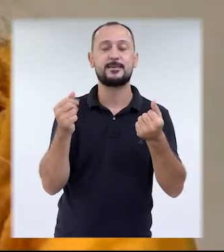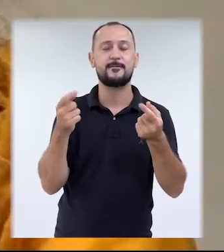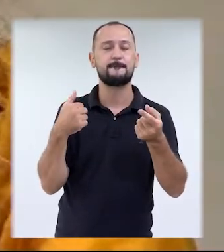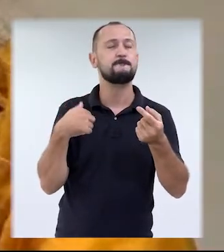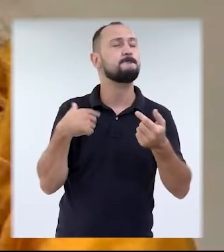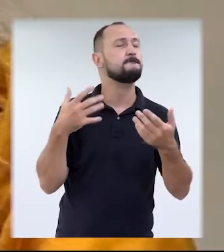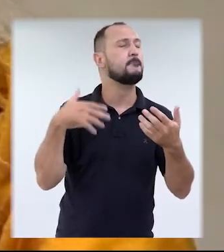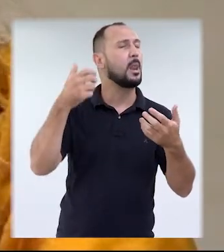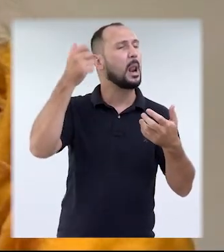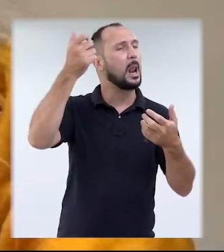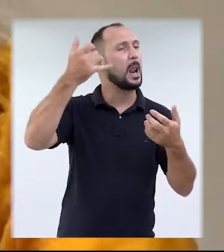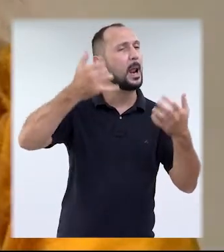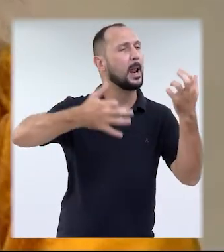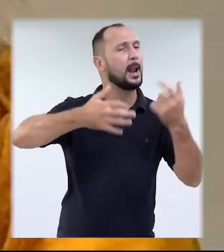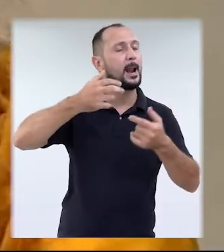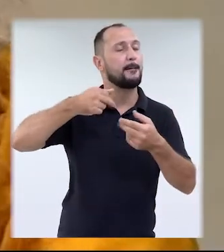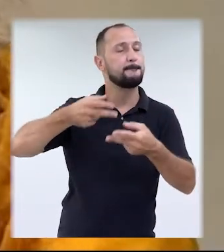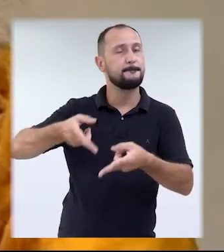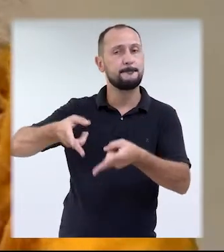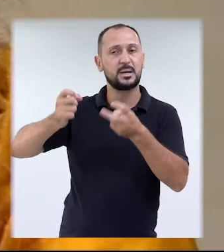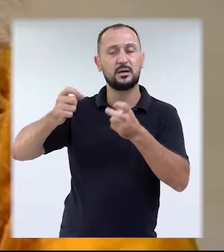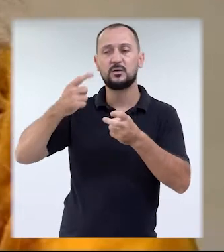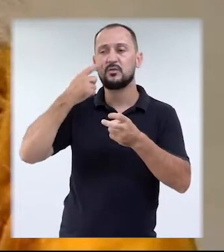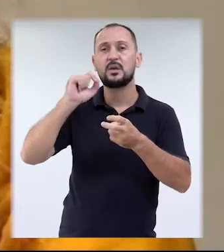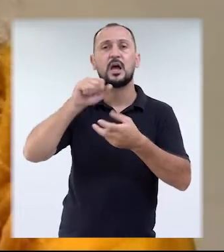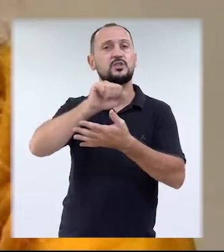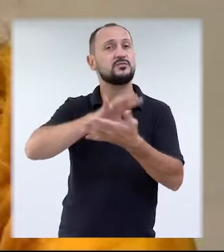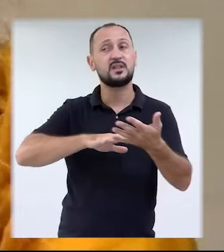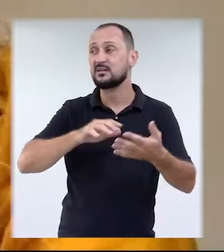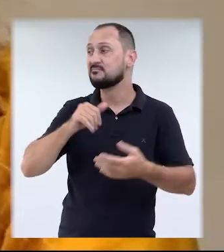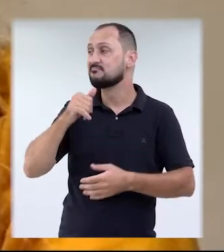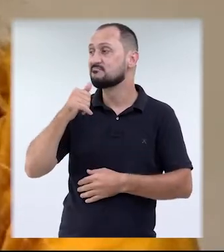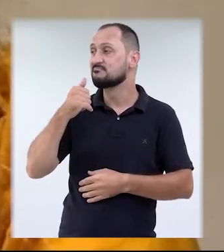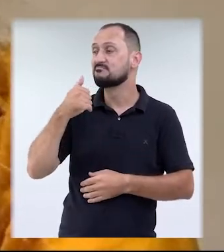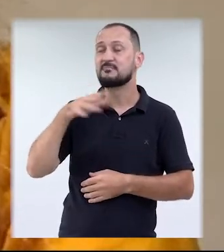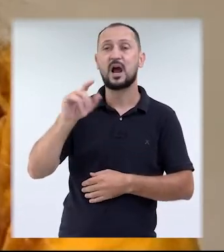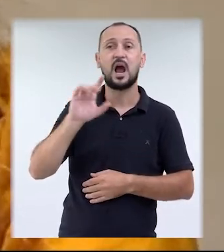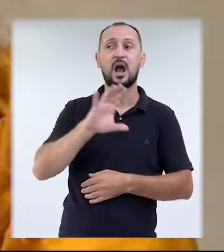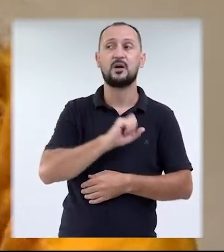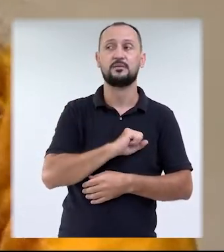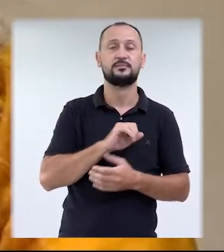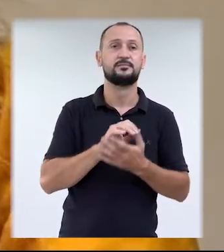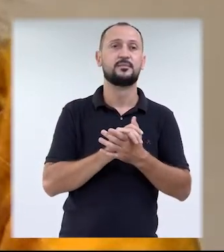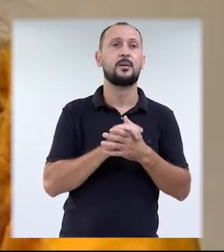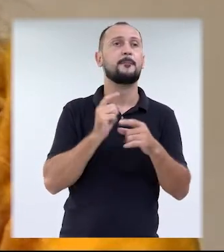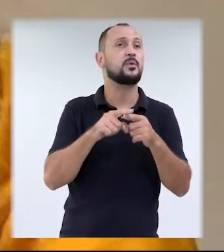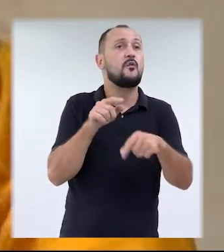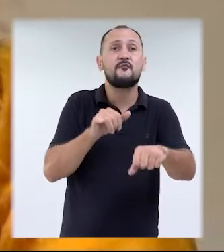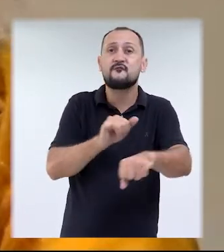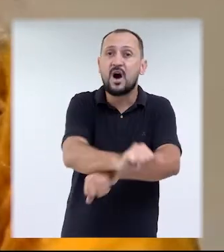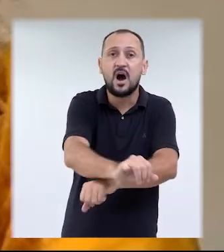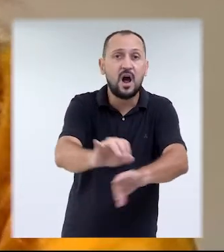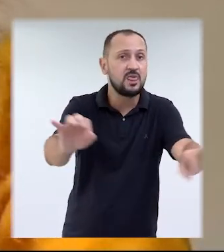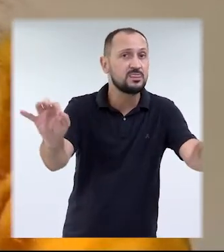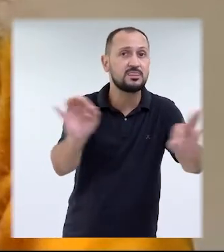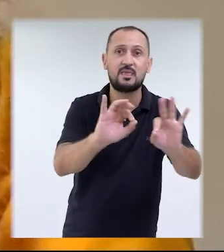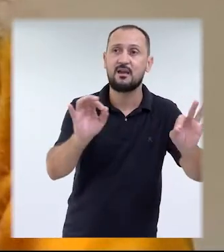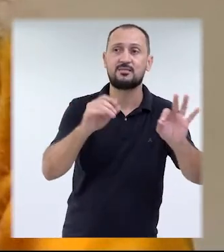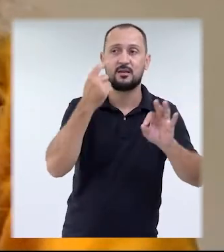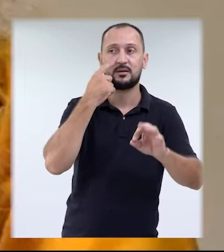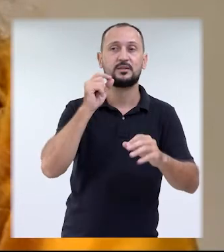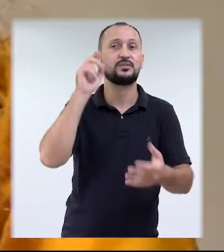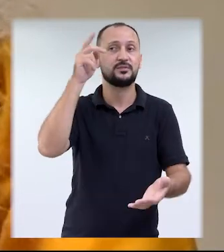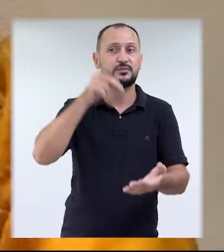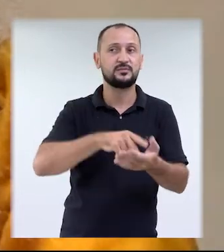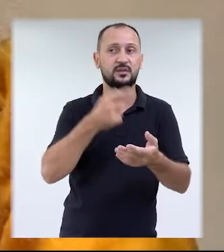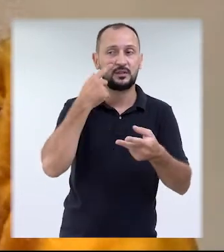eu percebi que de todas as atividades que eu fazia com elas, essa era a atividade que elas mais gostavam, que elas não faltavam,